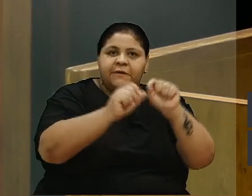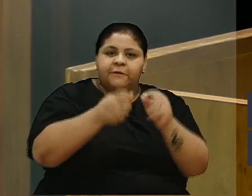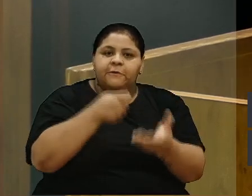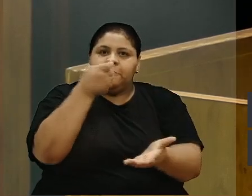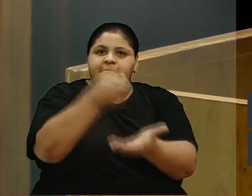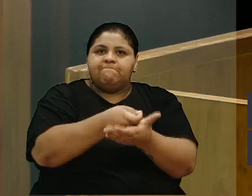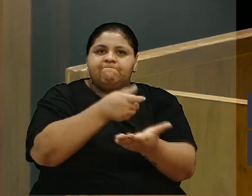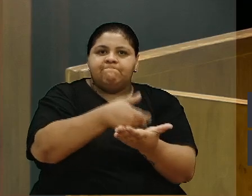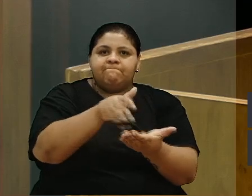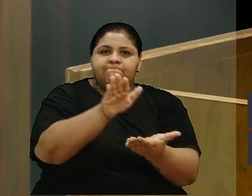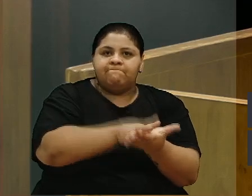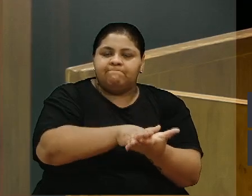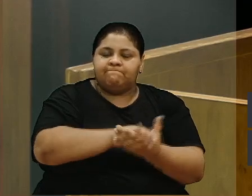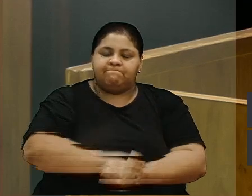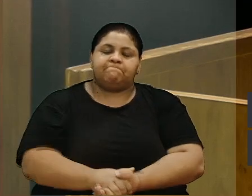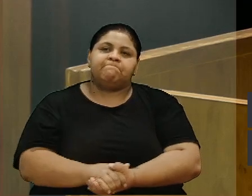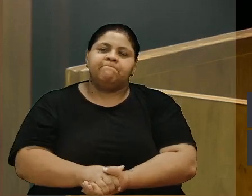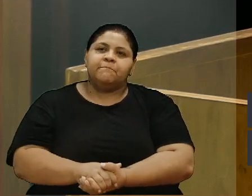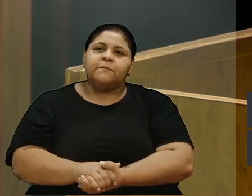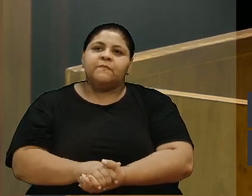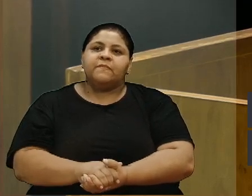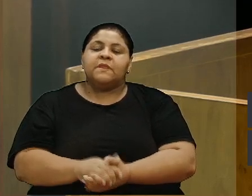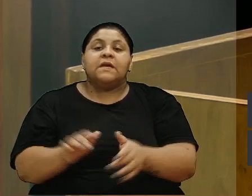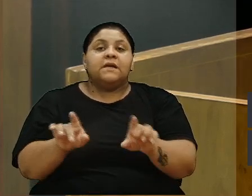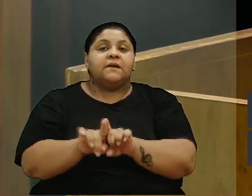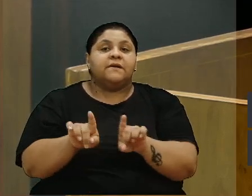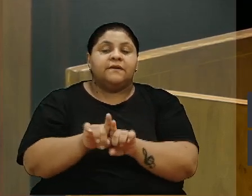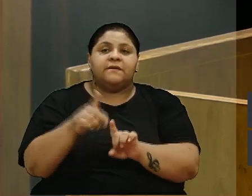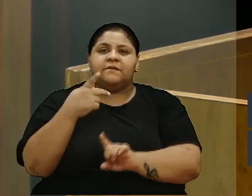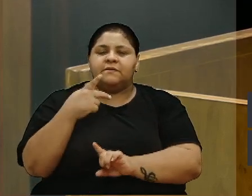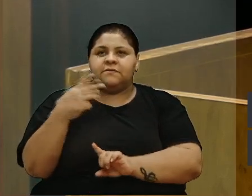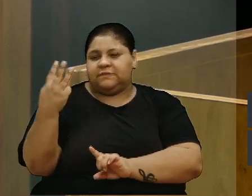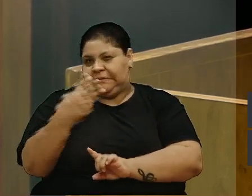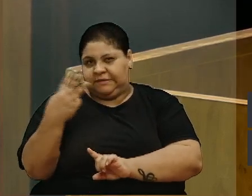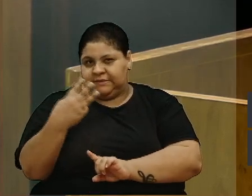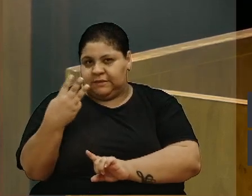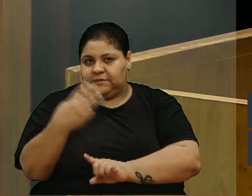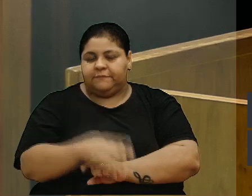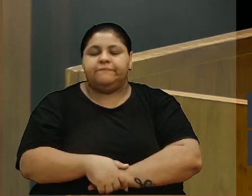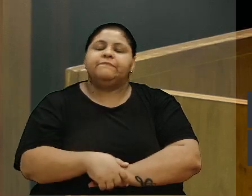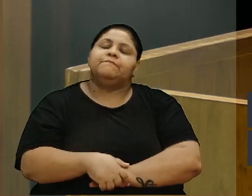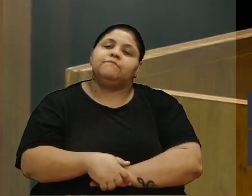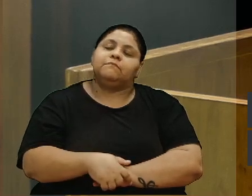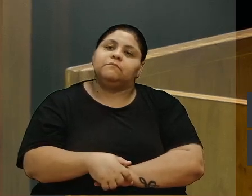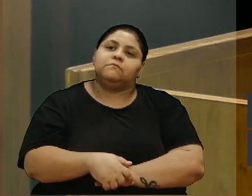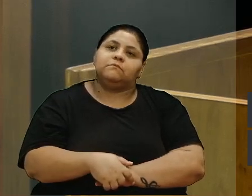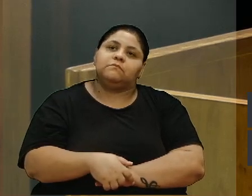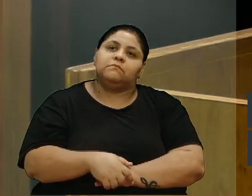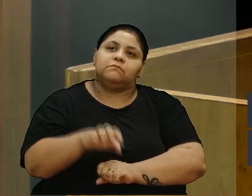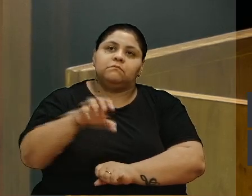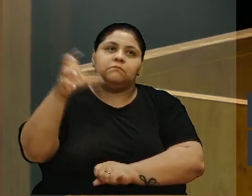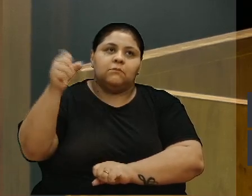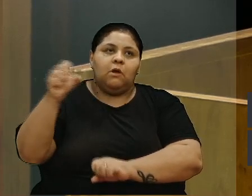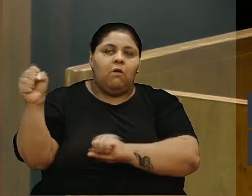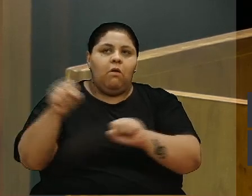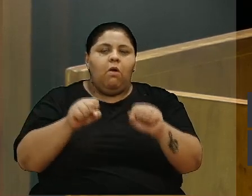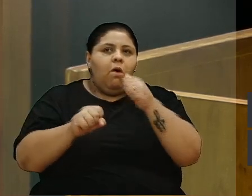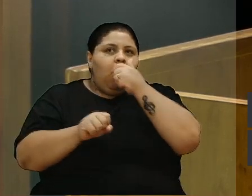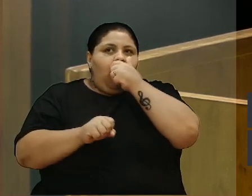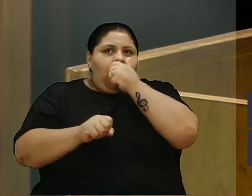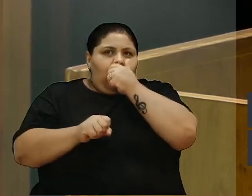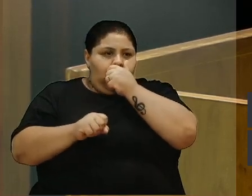mais multa, né? Segunda coisa, queria dizer também, terceira, na verdade, que o Eduardo Leite poderia